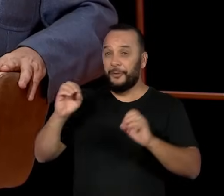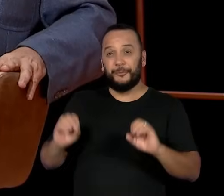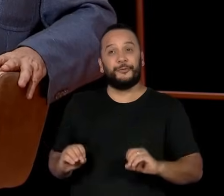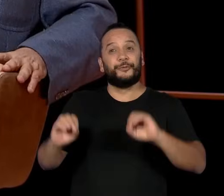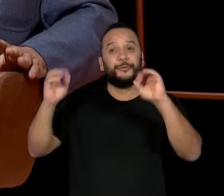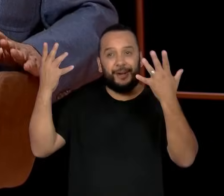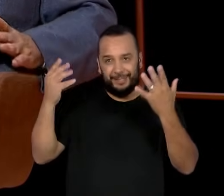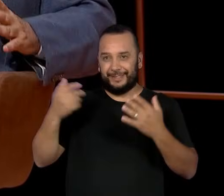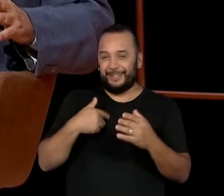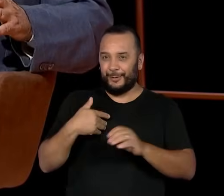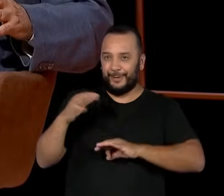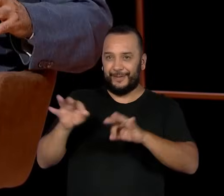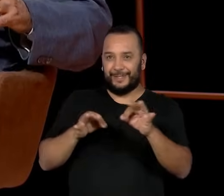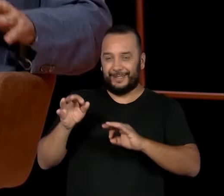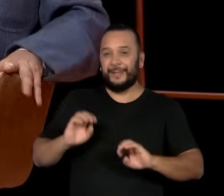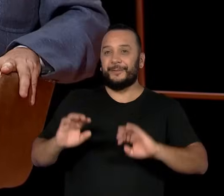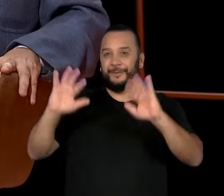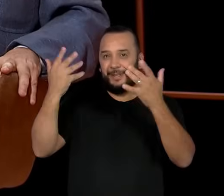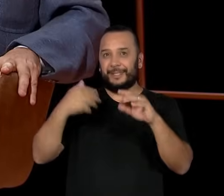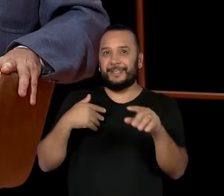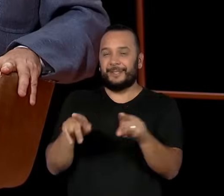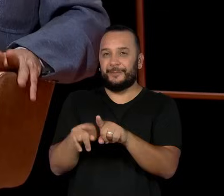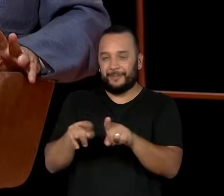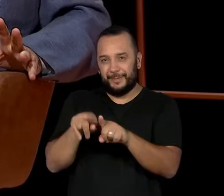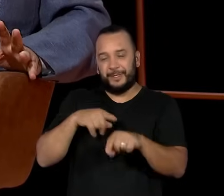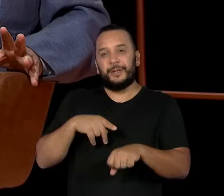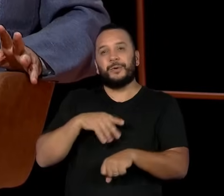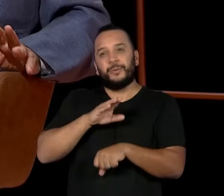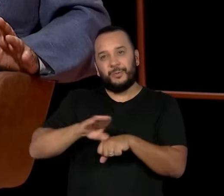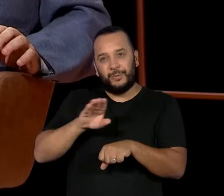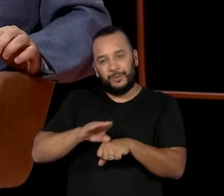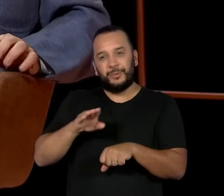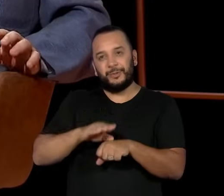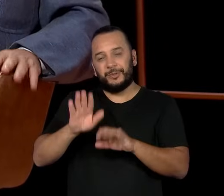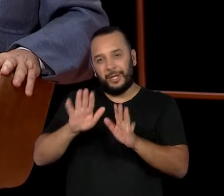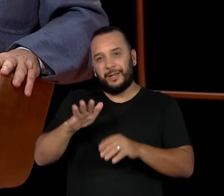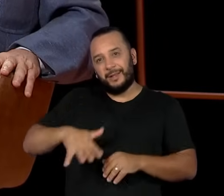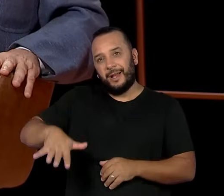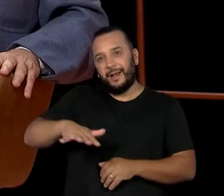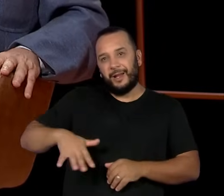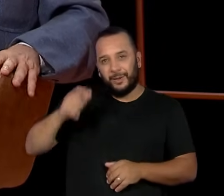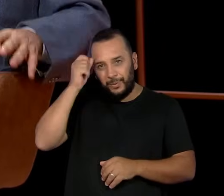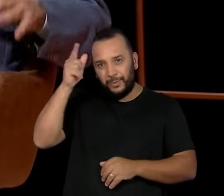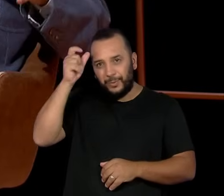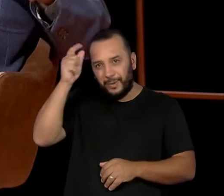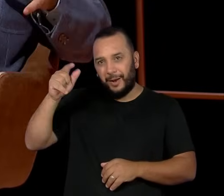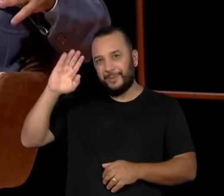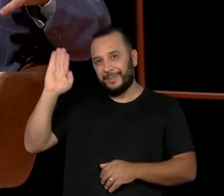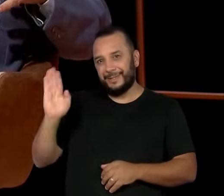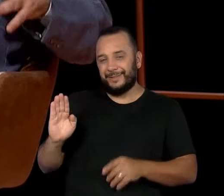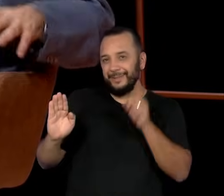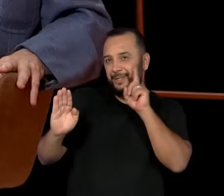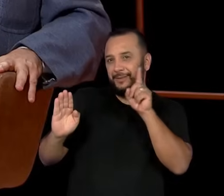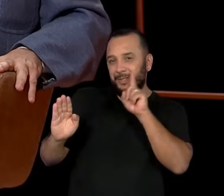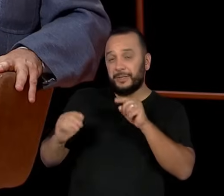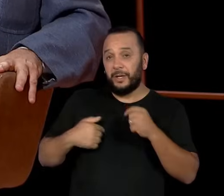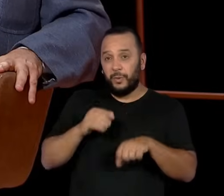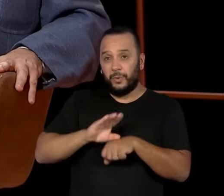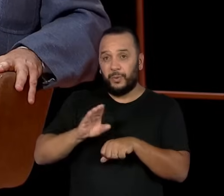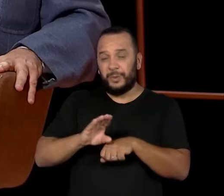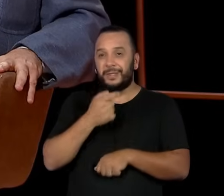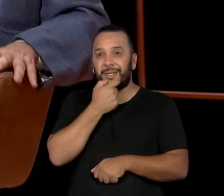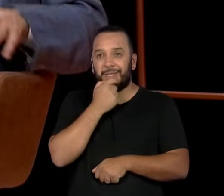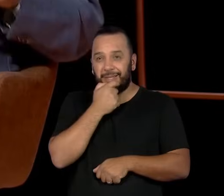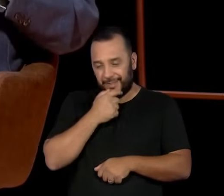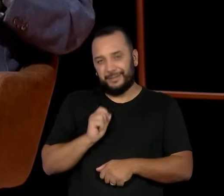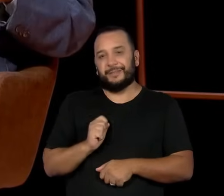e estava fazendo o curso na União Cultural Brasil-Estados Unidos de inglês. E teve o show da União Cultural